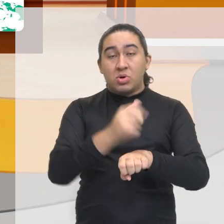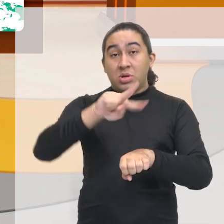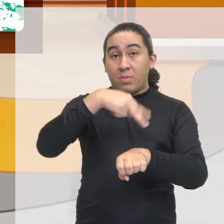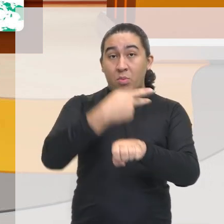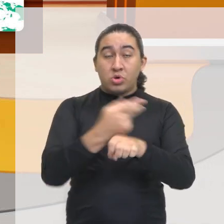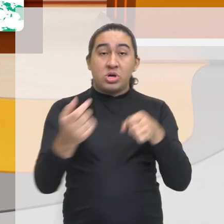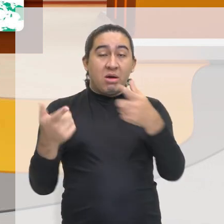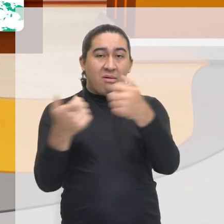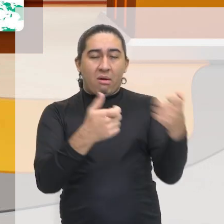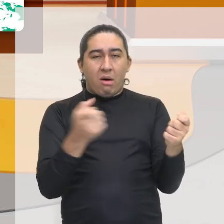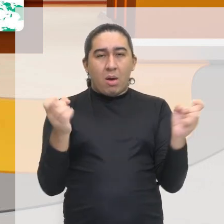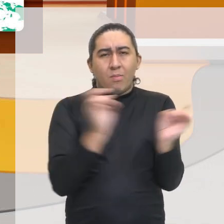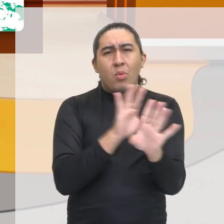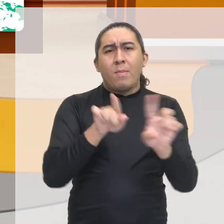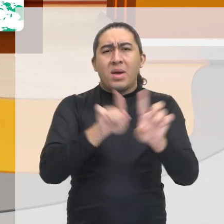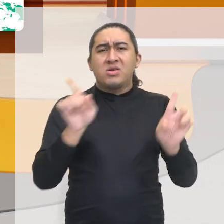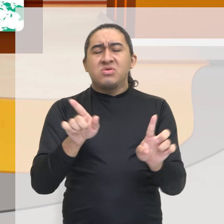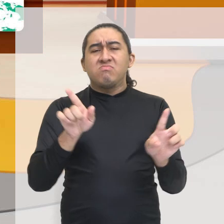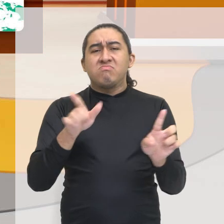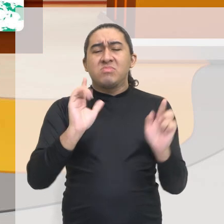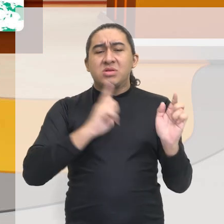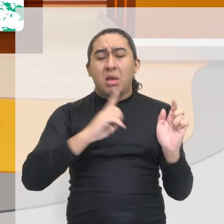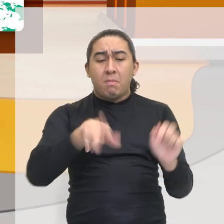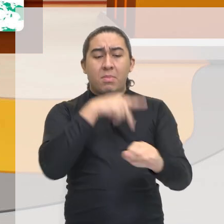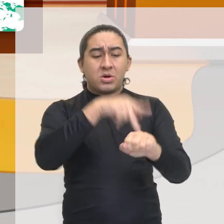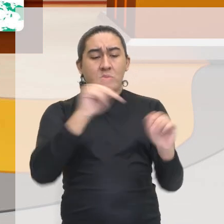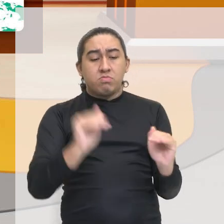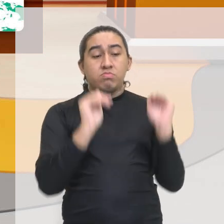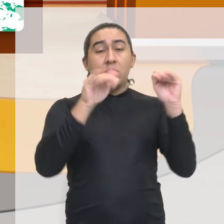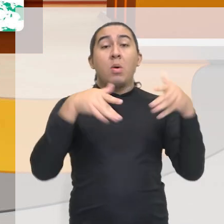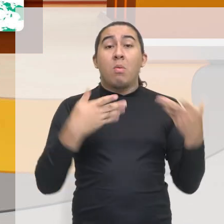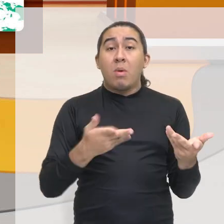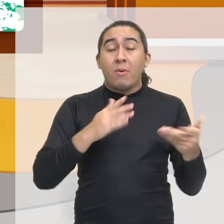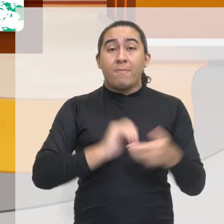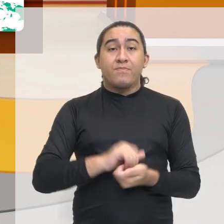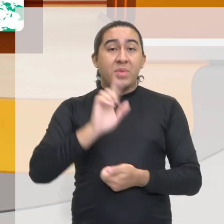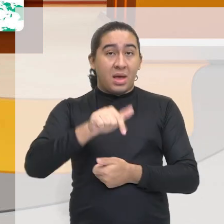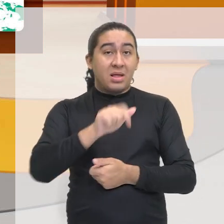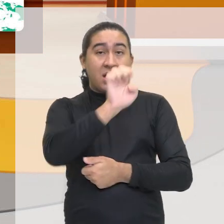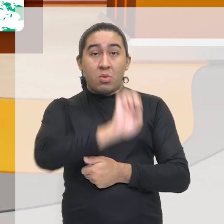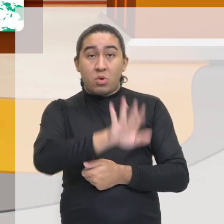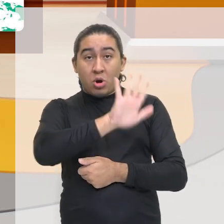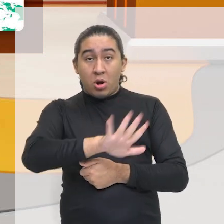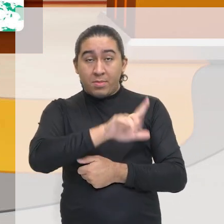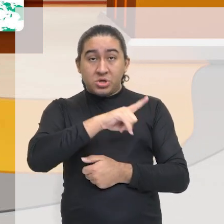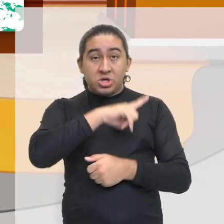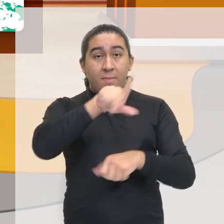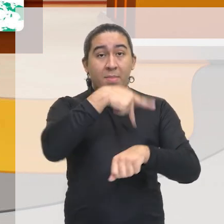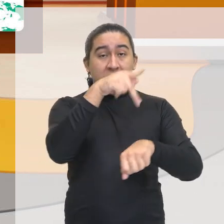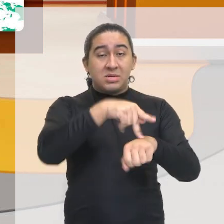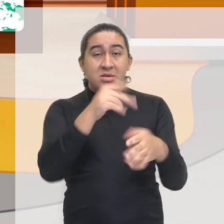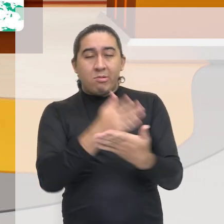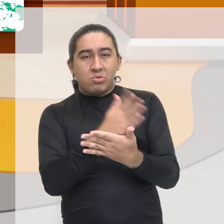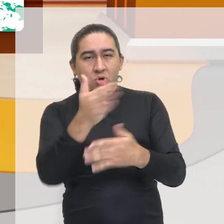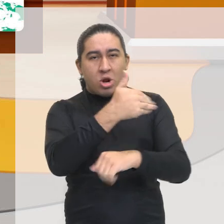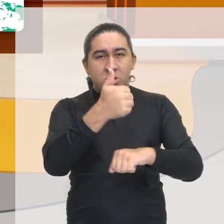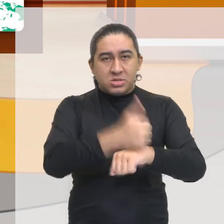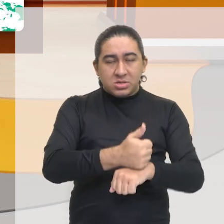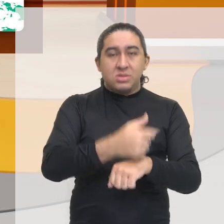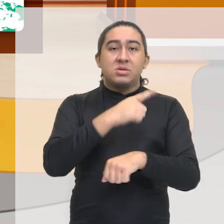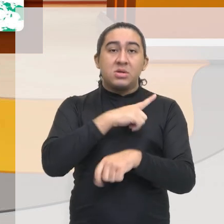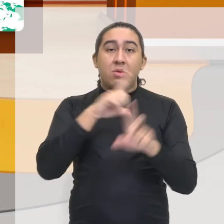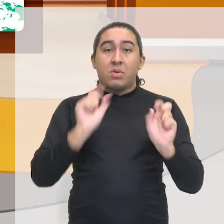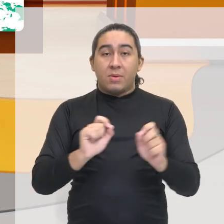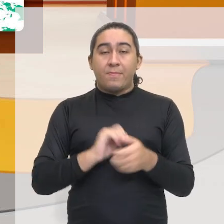guerra. Que potências coloniais eram essas, professora? Justamente as potências europeias, que eram justamente os países